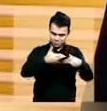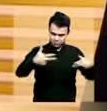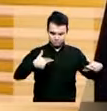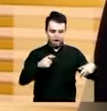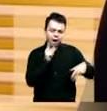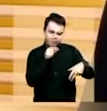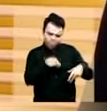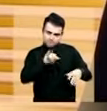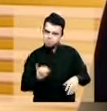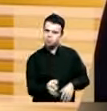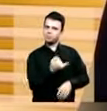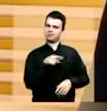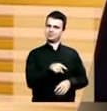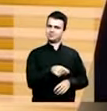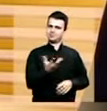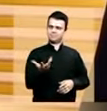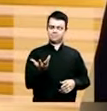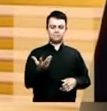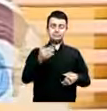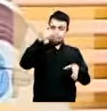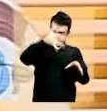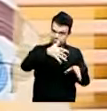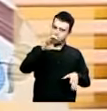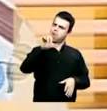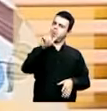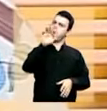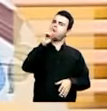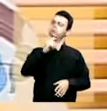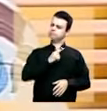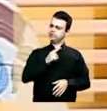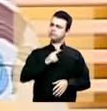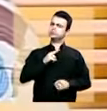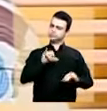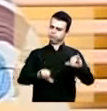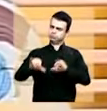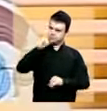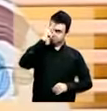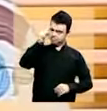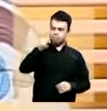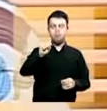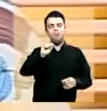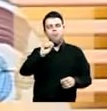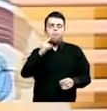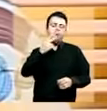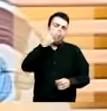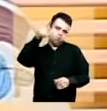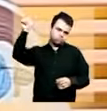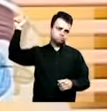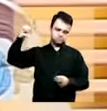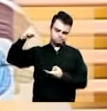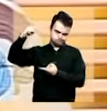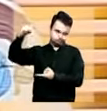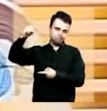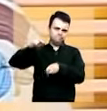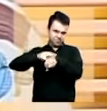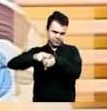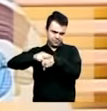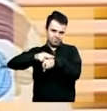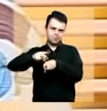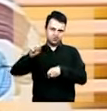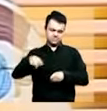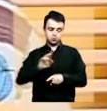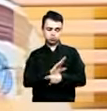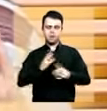Então, aquela água, ela já está até com cloro, né? Exato. Que a gente usa, ou outro produto sanitizante. Aquela